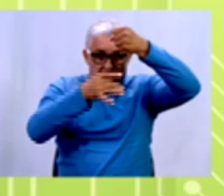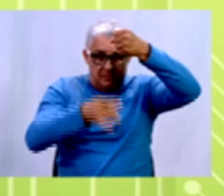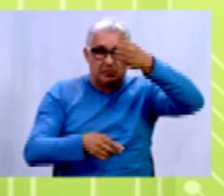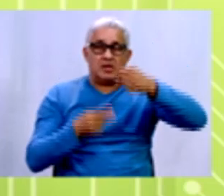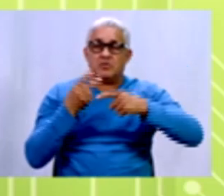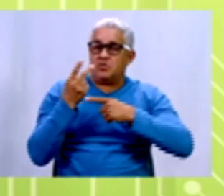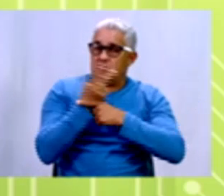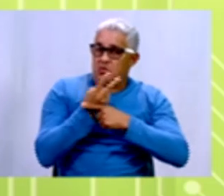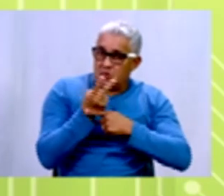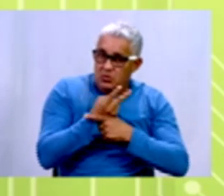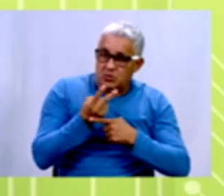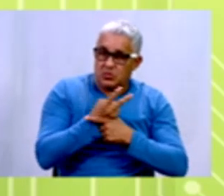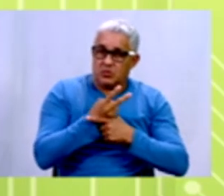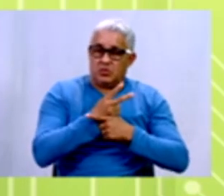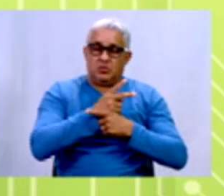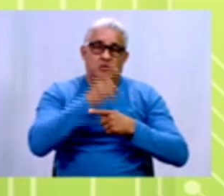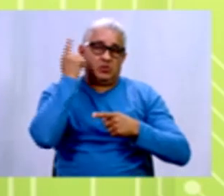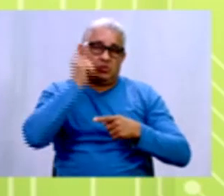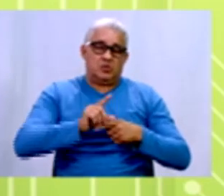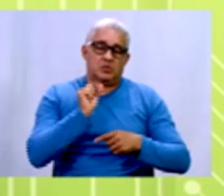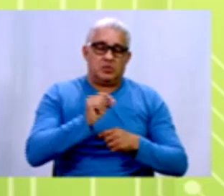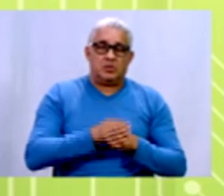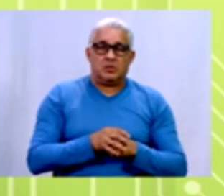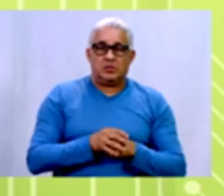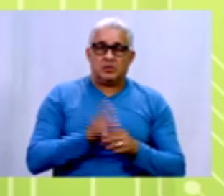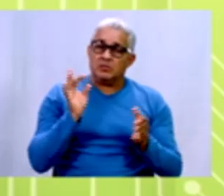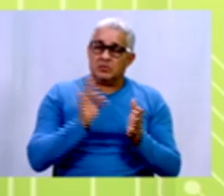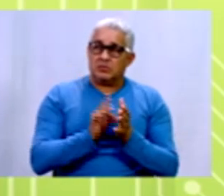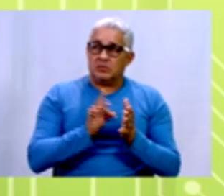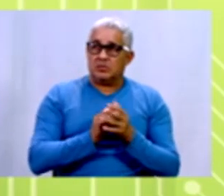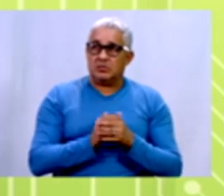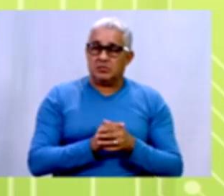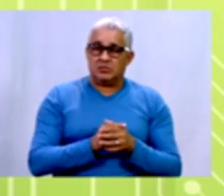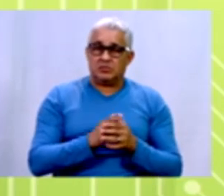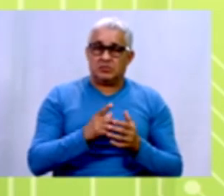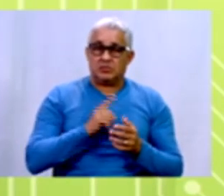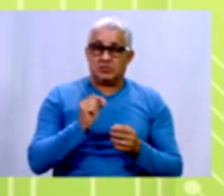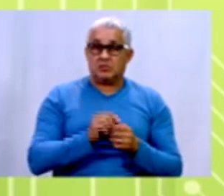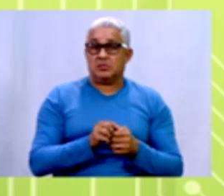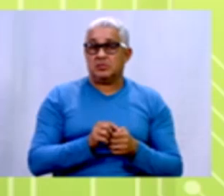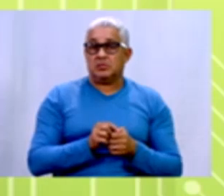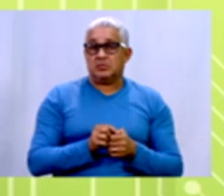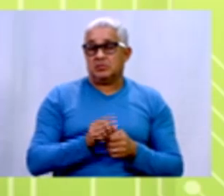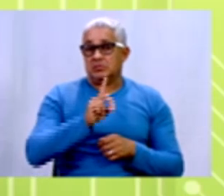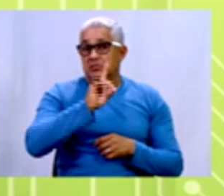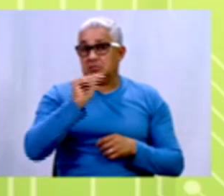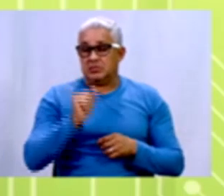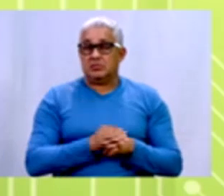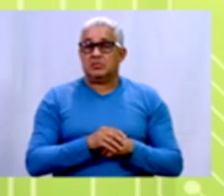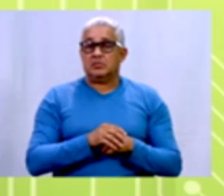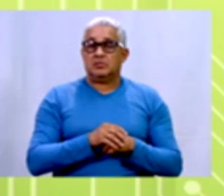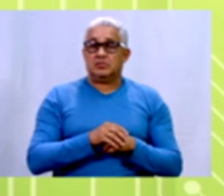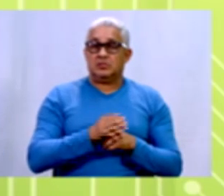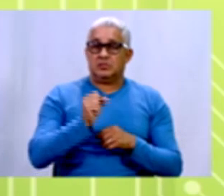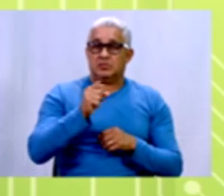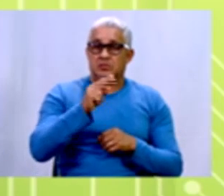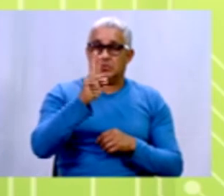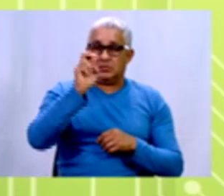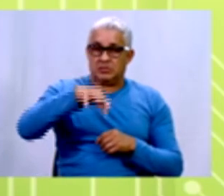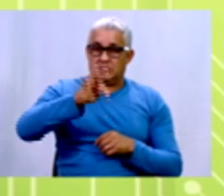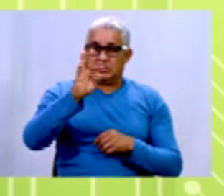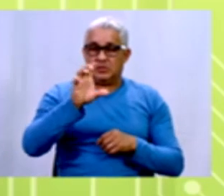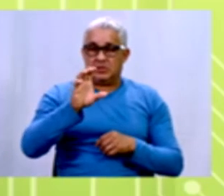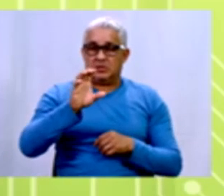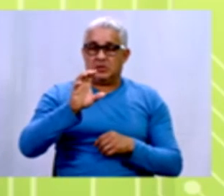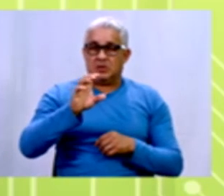procurar atingi-los, realmente tê-los, quando partimos para o Sprint Backlog, para